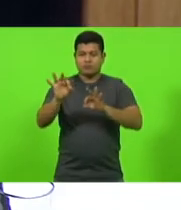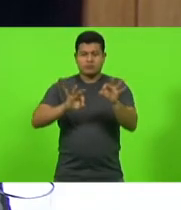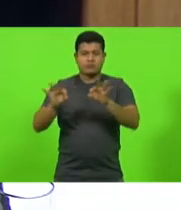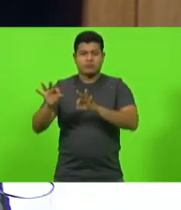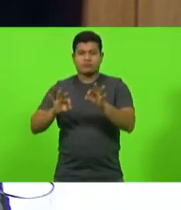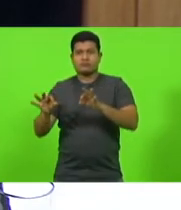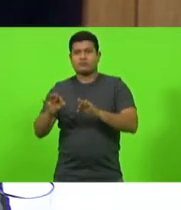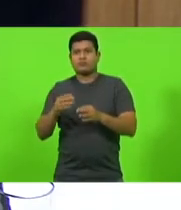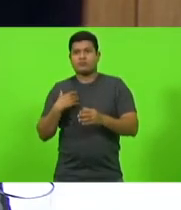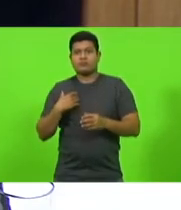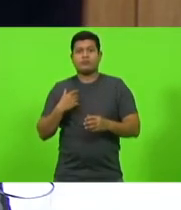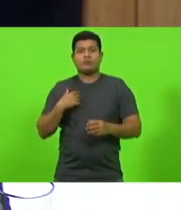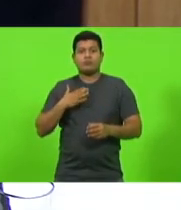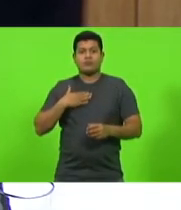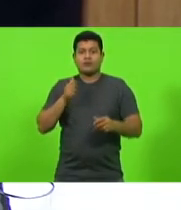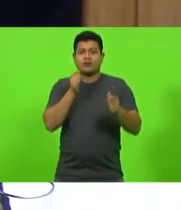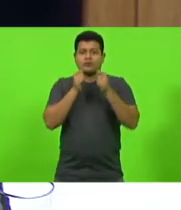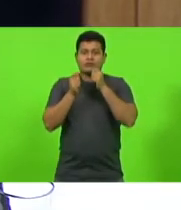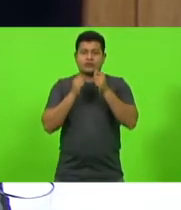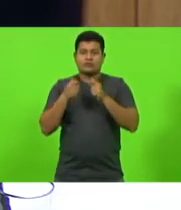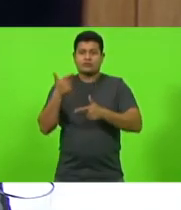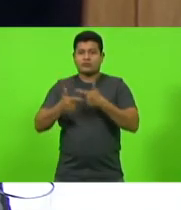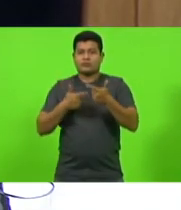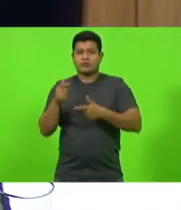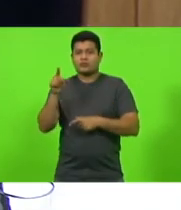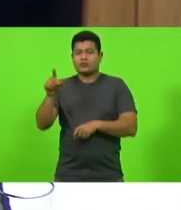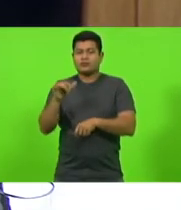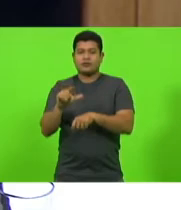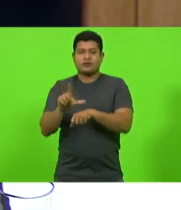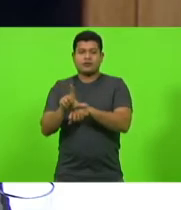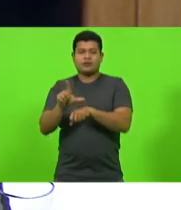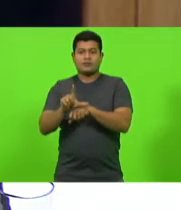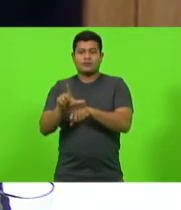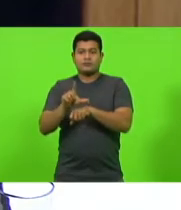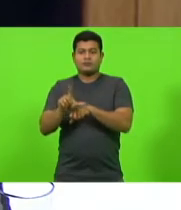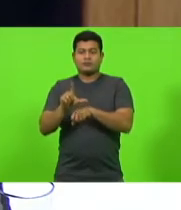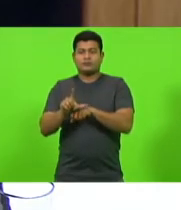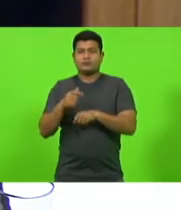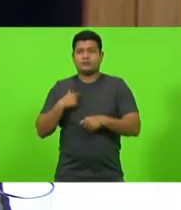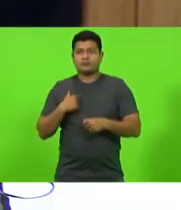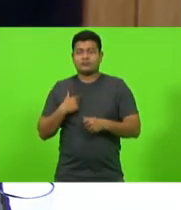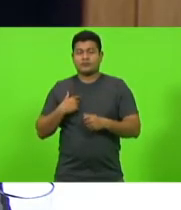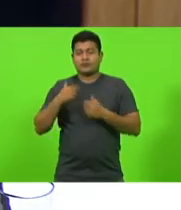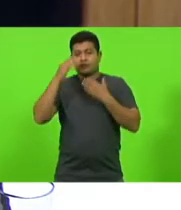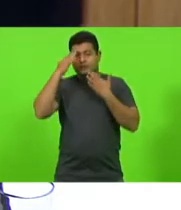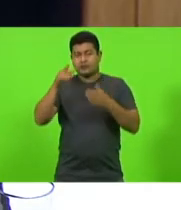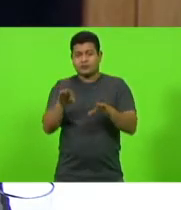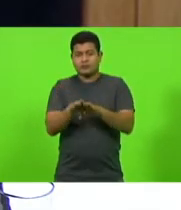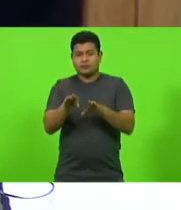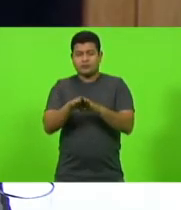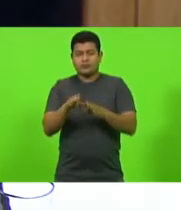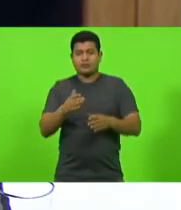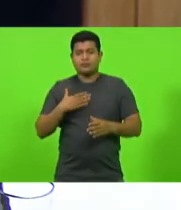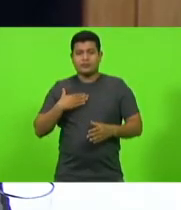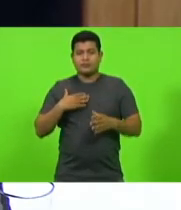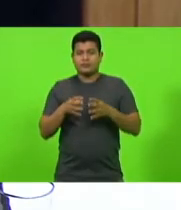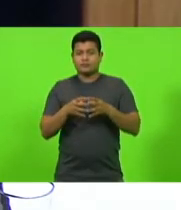meu assessor que atua lá em Lages, que faz os vídeos. Agradecer a minha equipe de comunicação também,